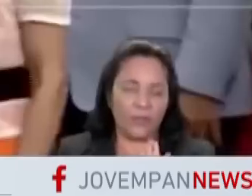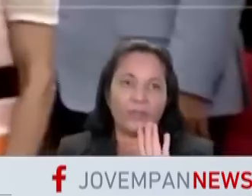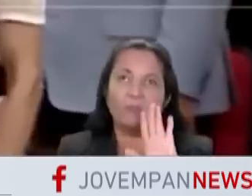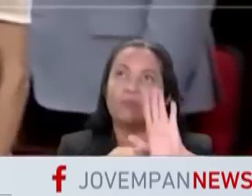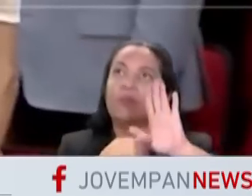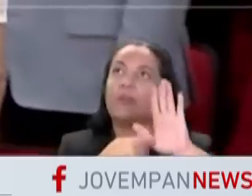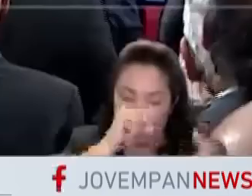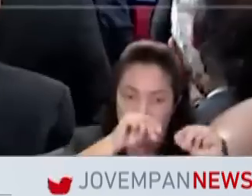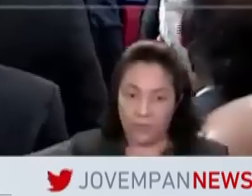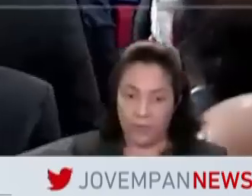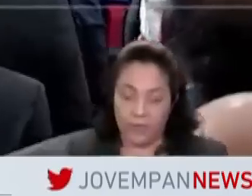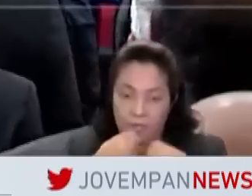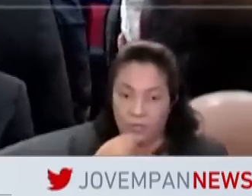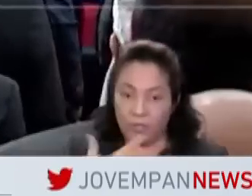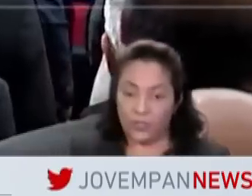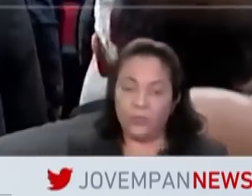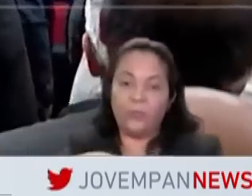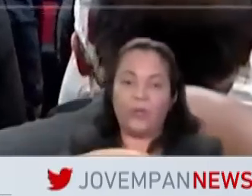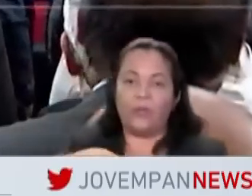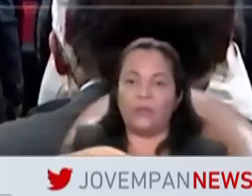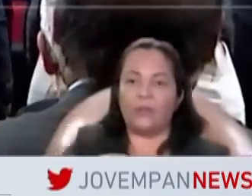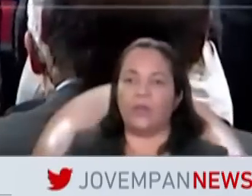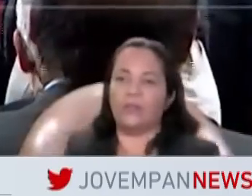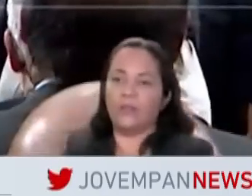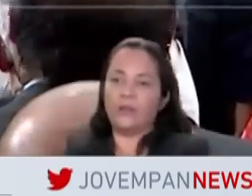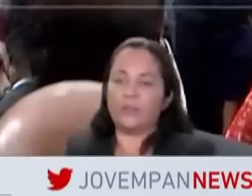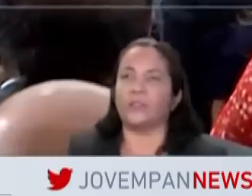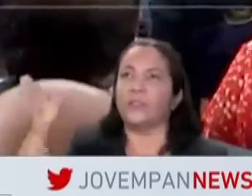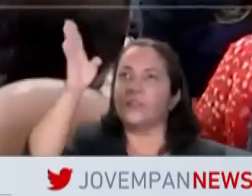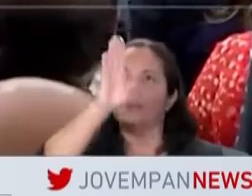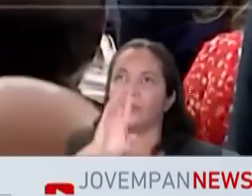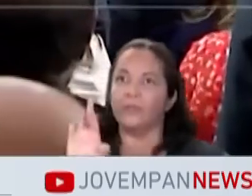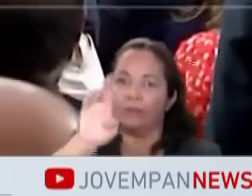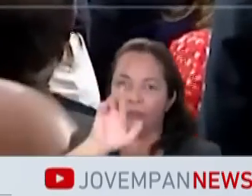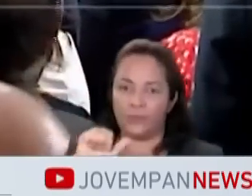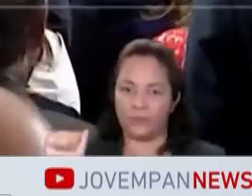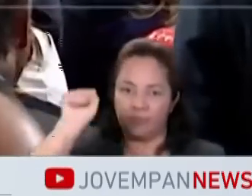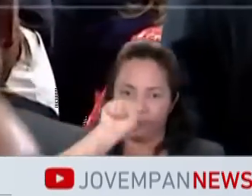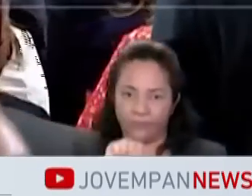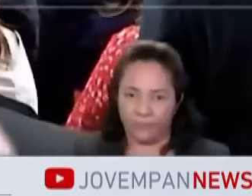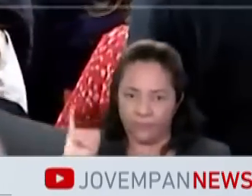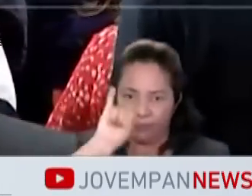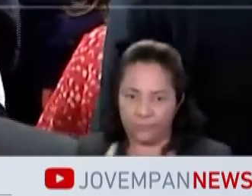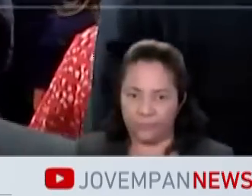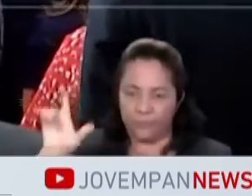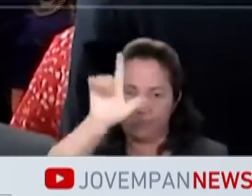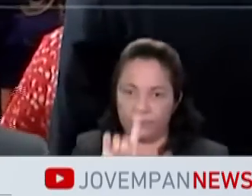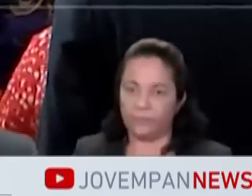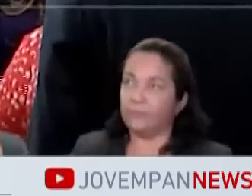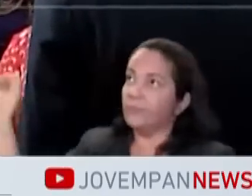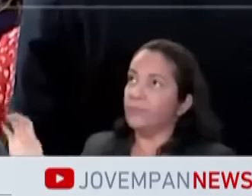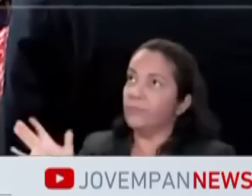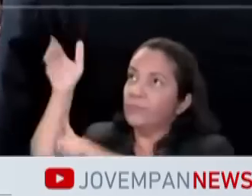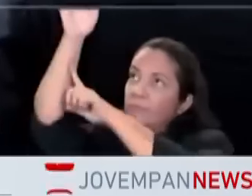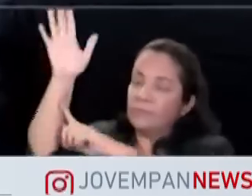dar respostas a impulsos autoritários que possam estimular o descumprimento de ordens judiciais. E ela